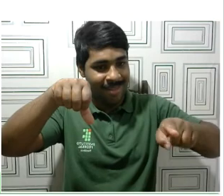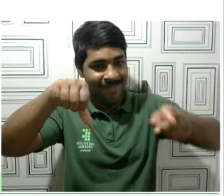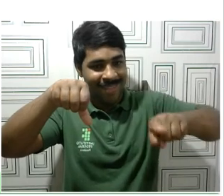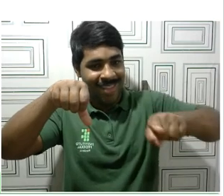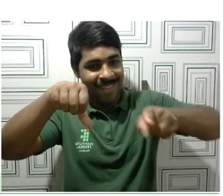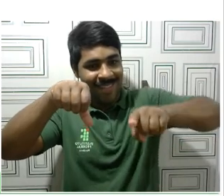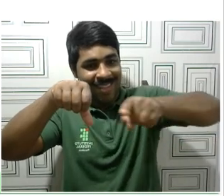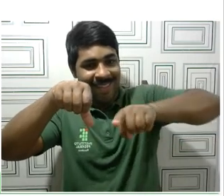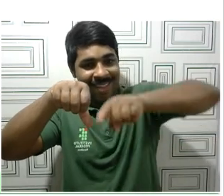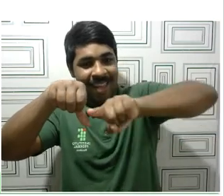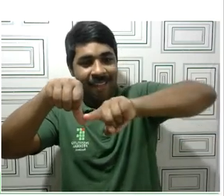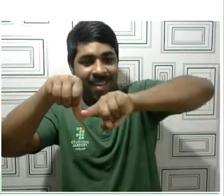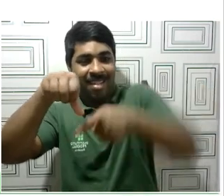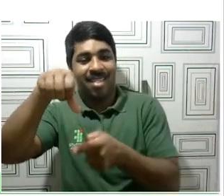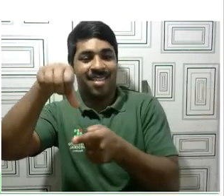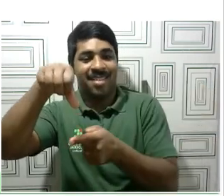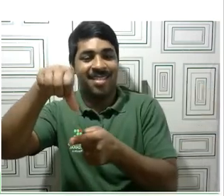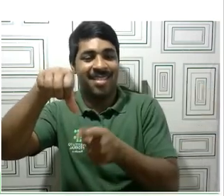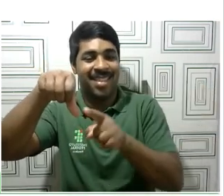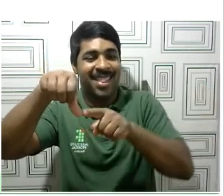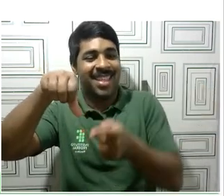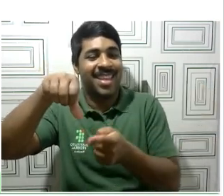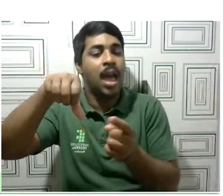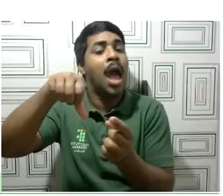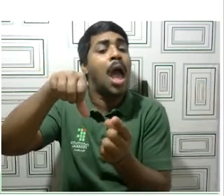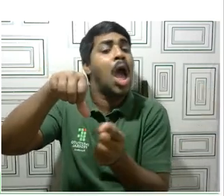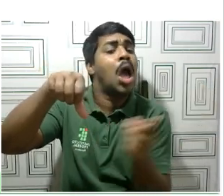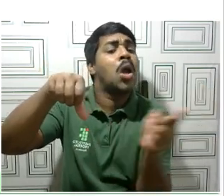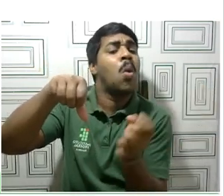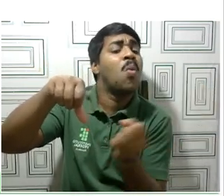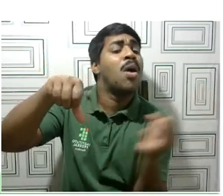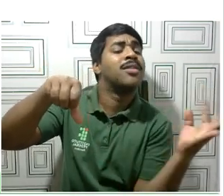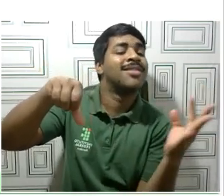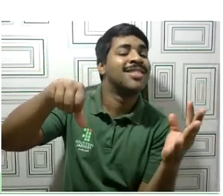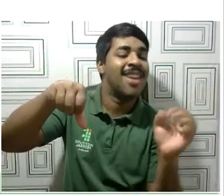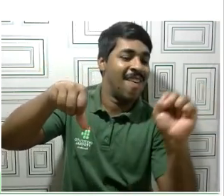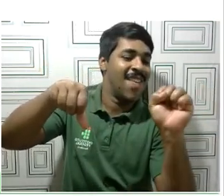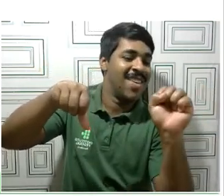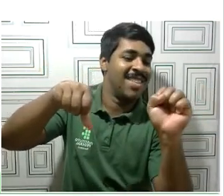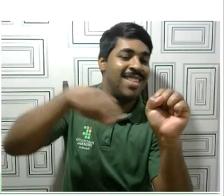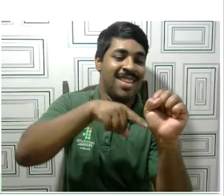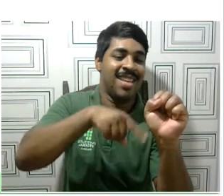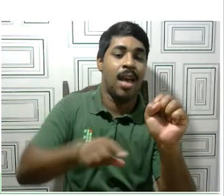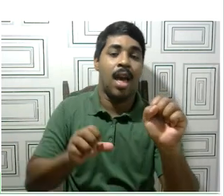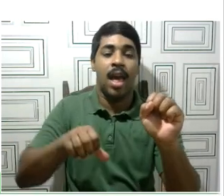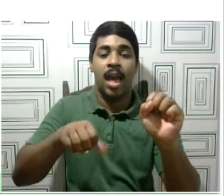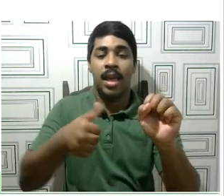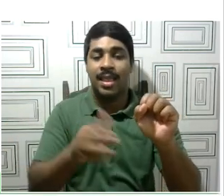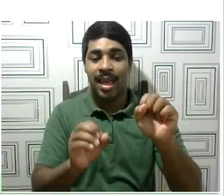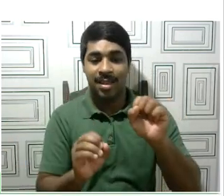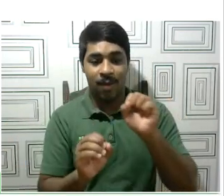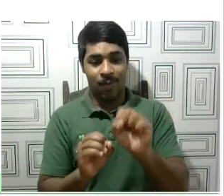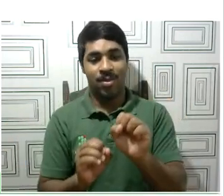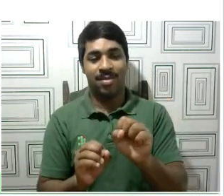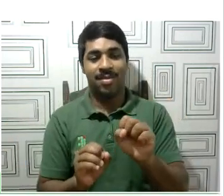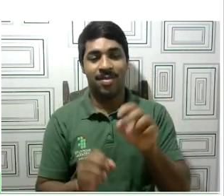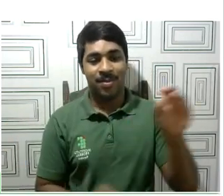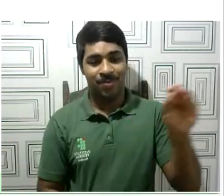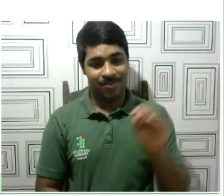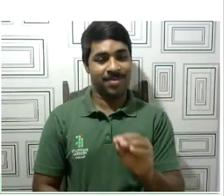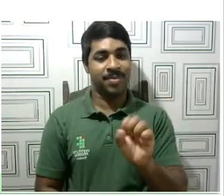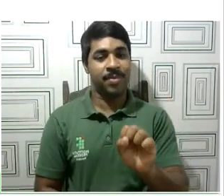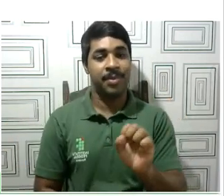Tá? Se a gente quisesse fazer o caminho inverso, né? Se a gente está com esse número e quer voltar a ser o que ele era antes, a gente vai colocar assim, ó,